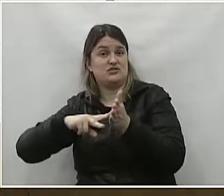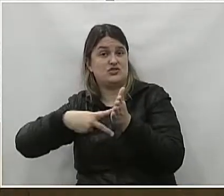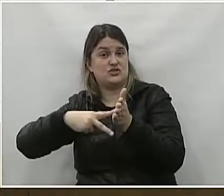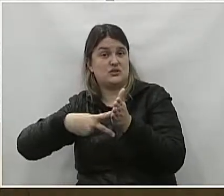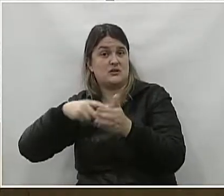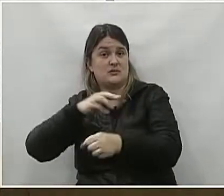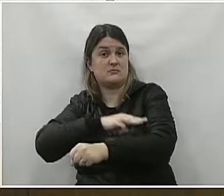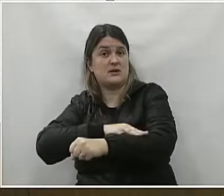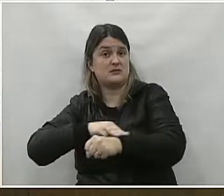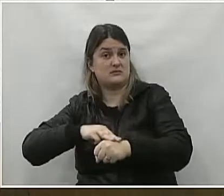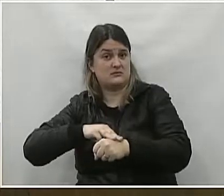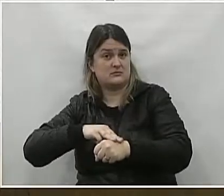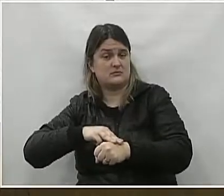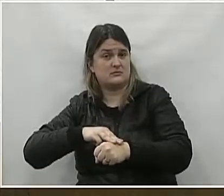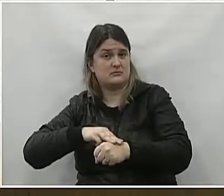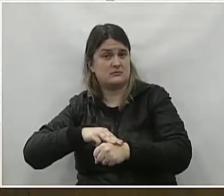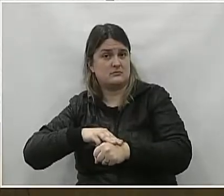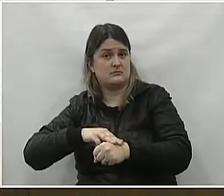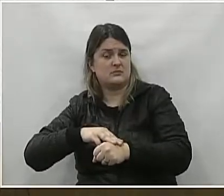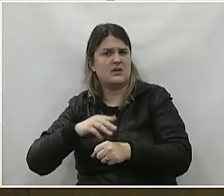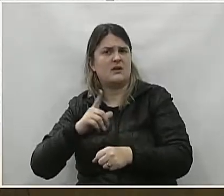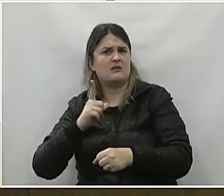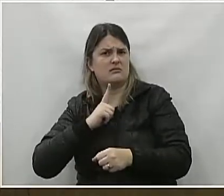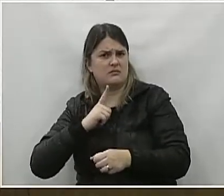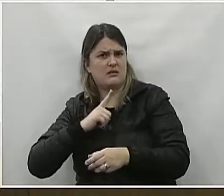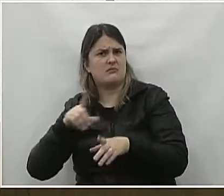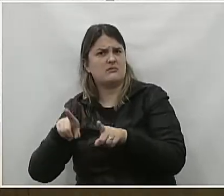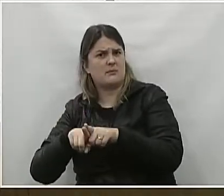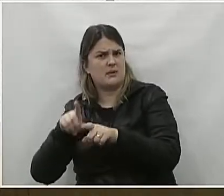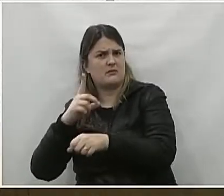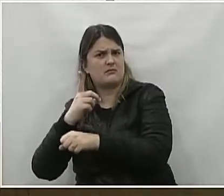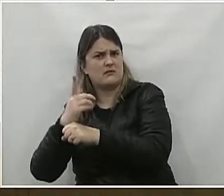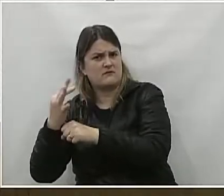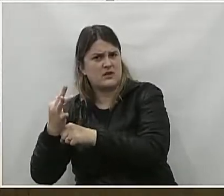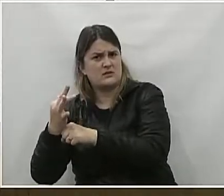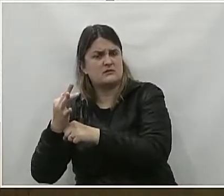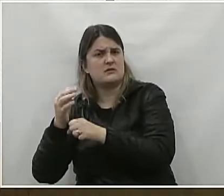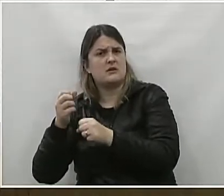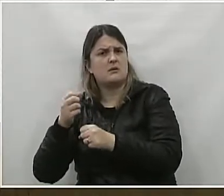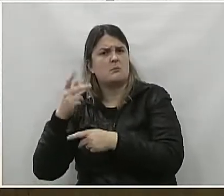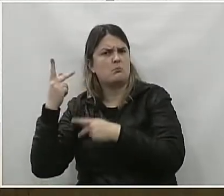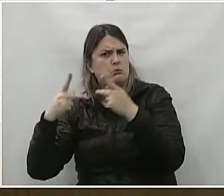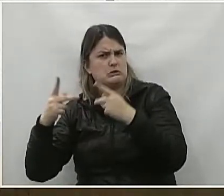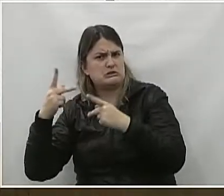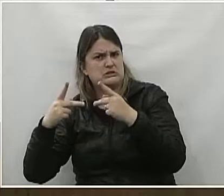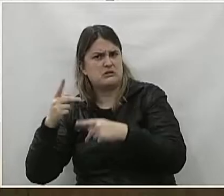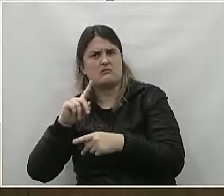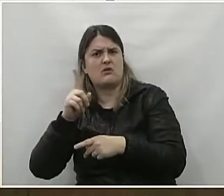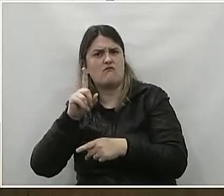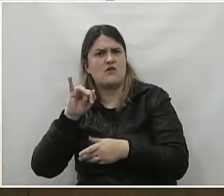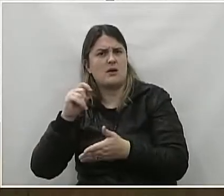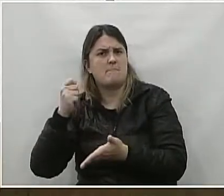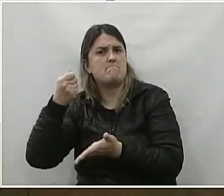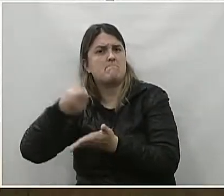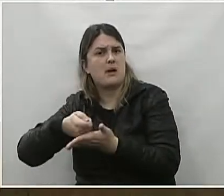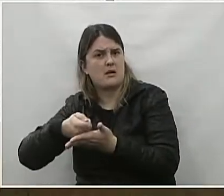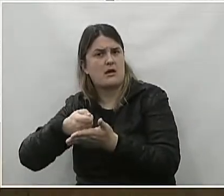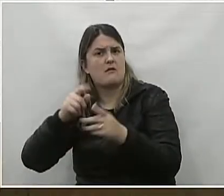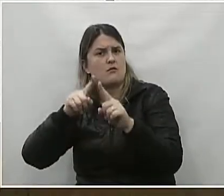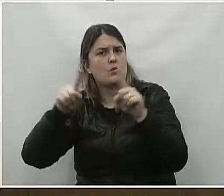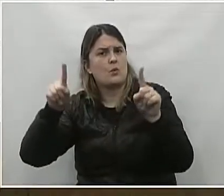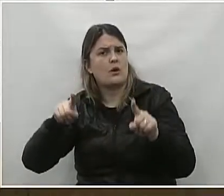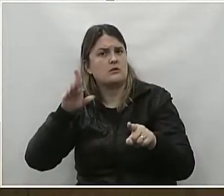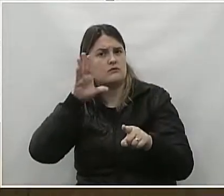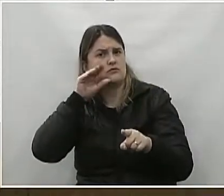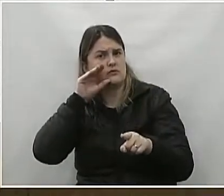do Magistério, aonde, por um lado, ele também defende essa questão de que não vai se pagar os funcionários